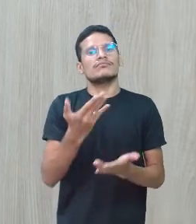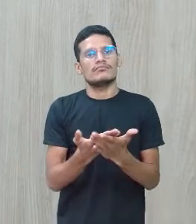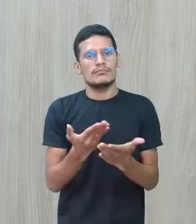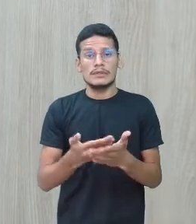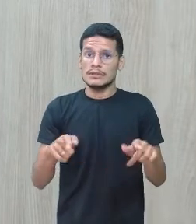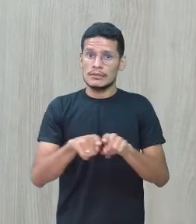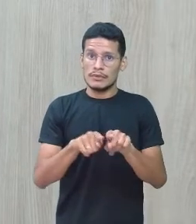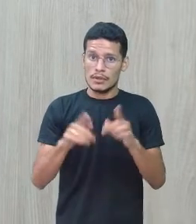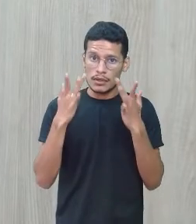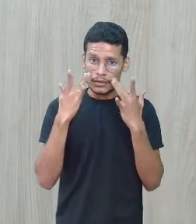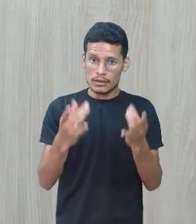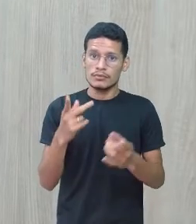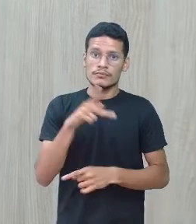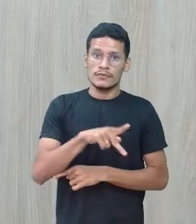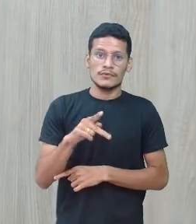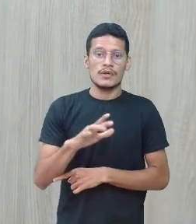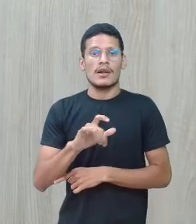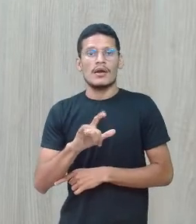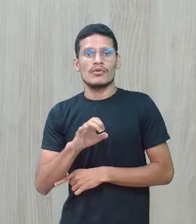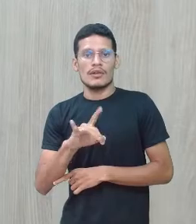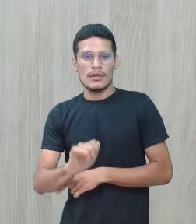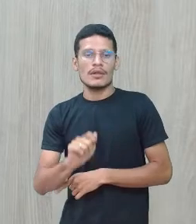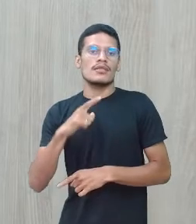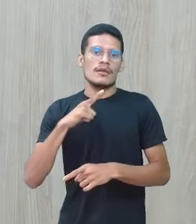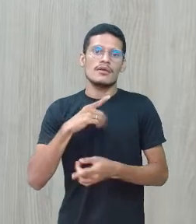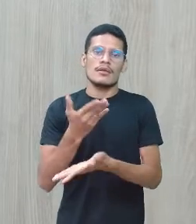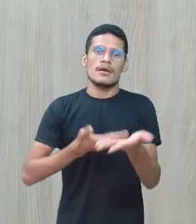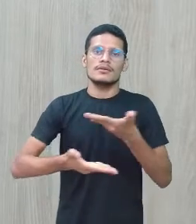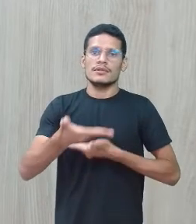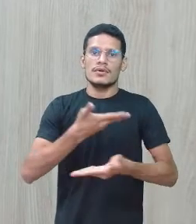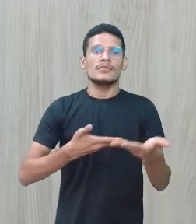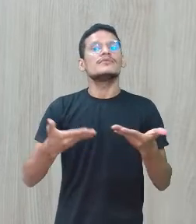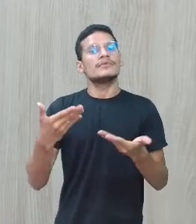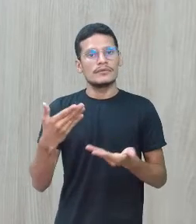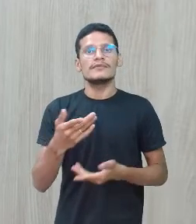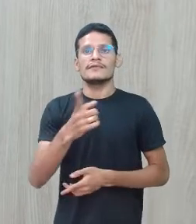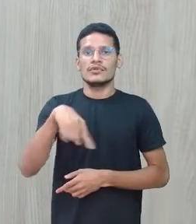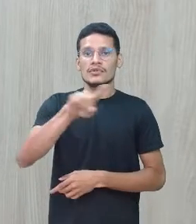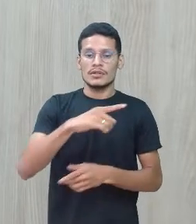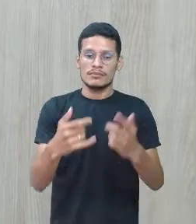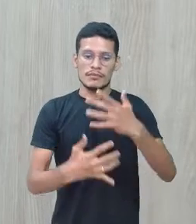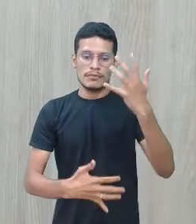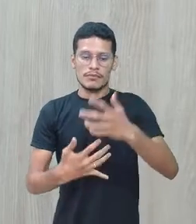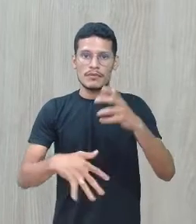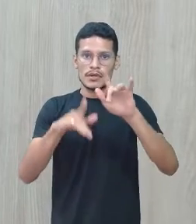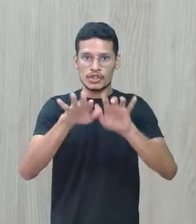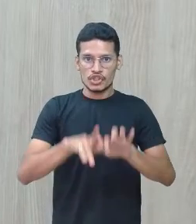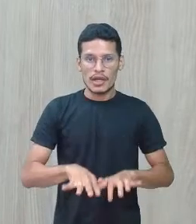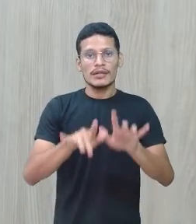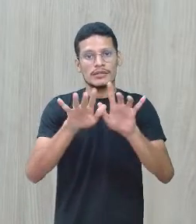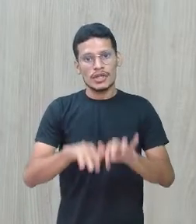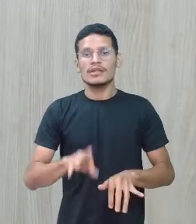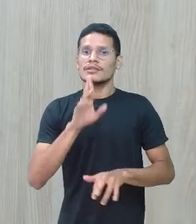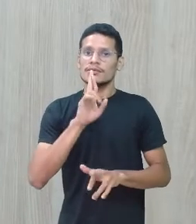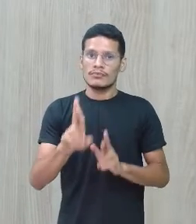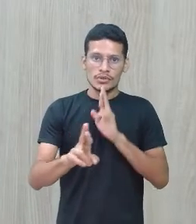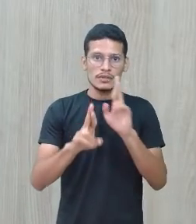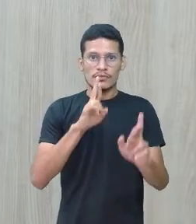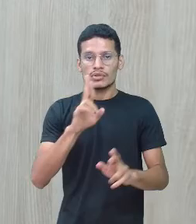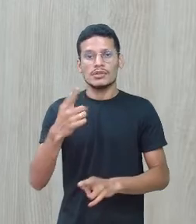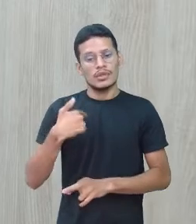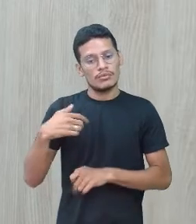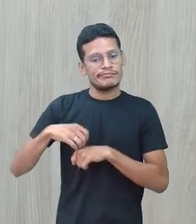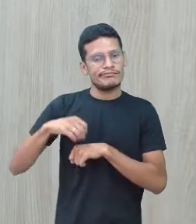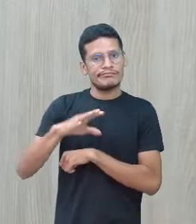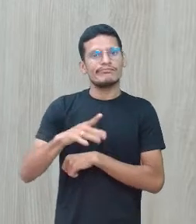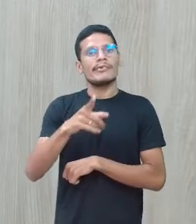fiquem atentos, que a professora Cláudia trouxe hoje muita interação para vocês colocarem aqui, né, escreverem as respostas e eu poder passar